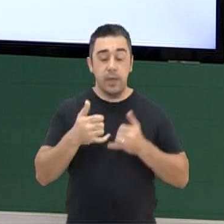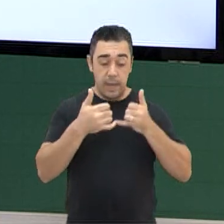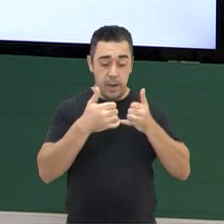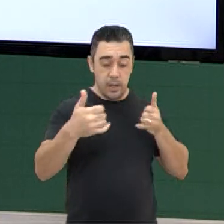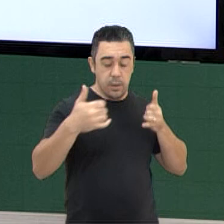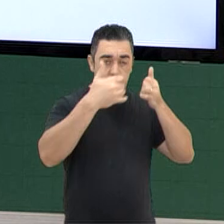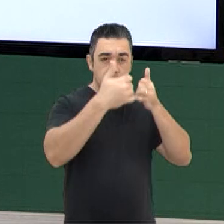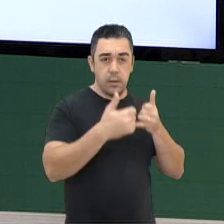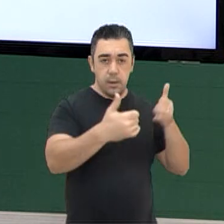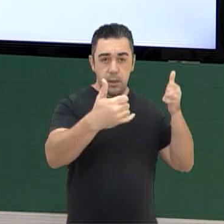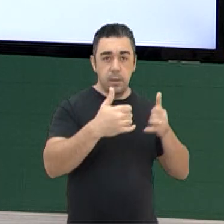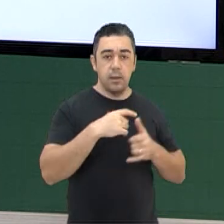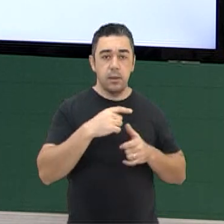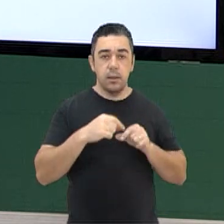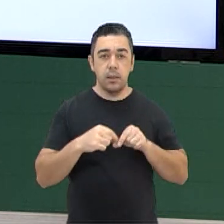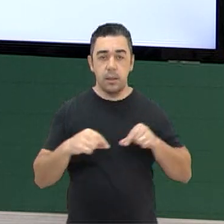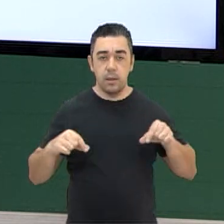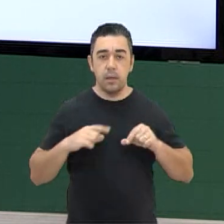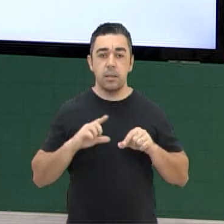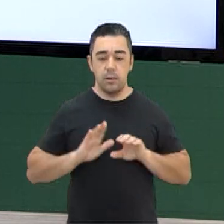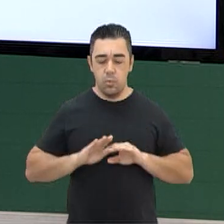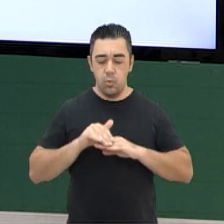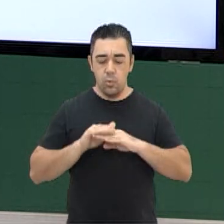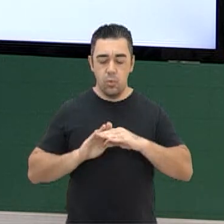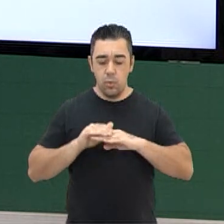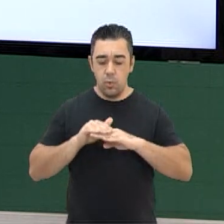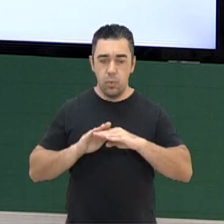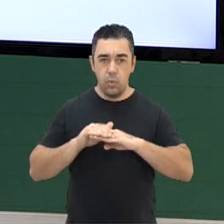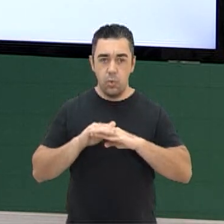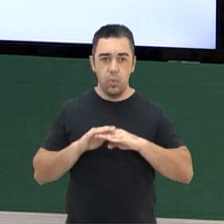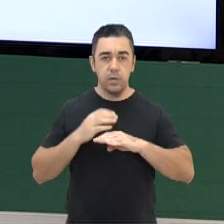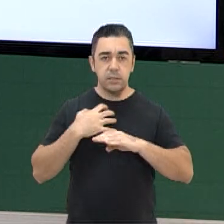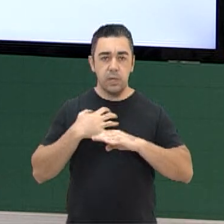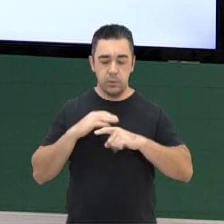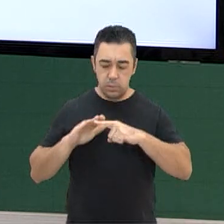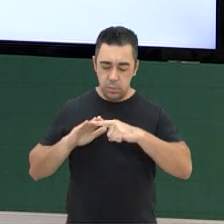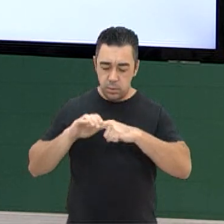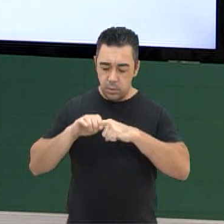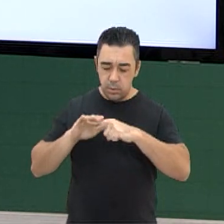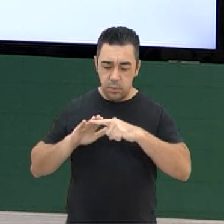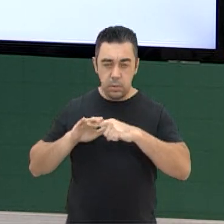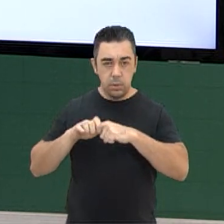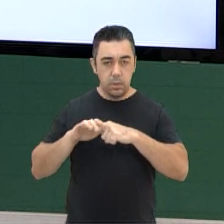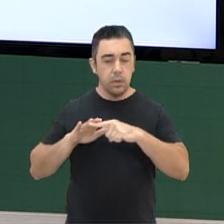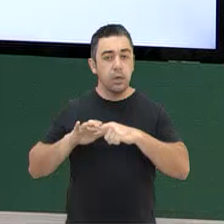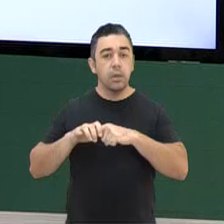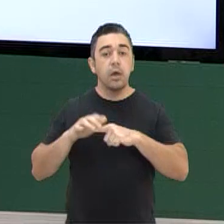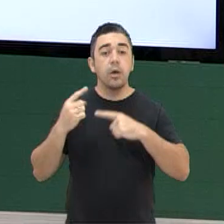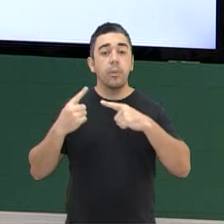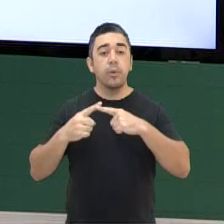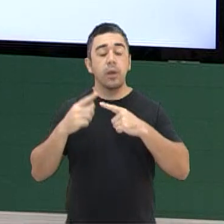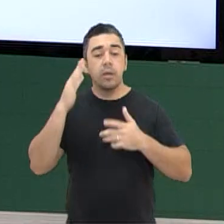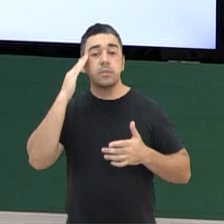da quadra possuem alto relevo. Isso é importante porque os atletas se localizam